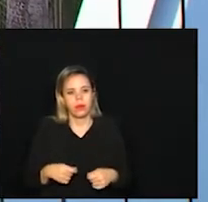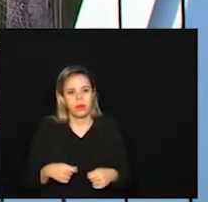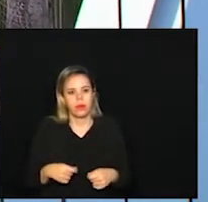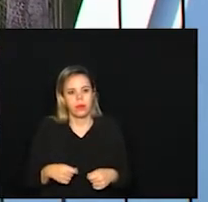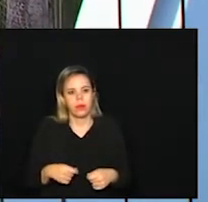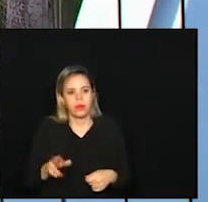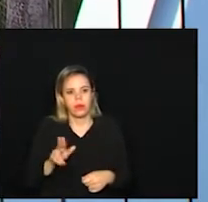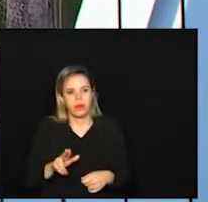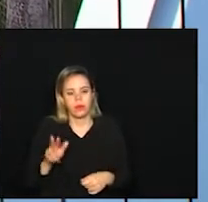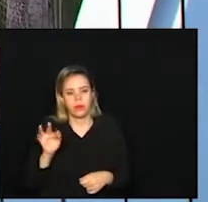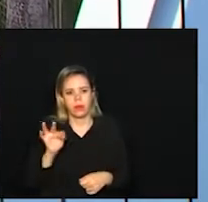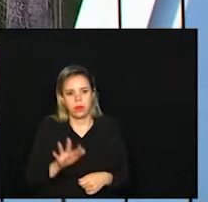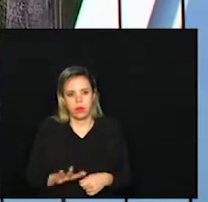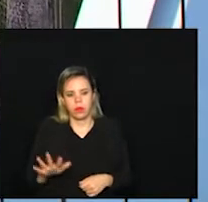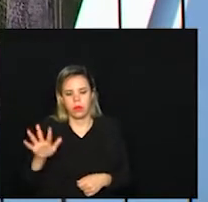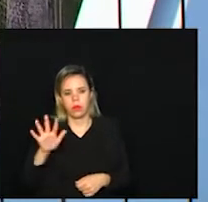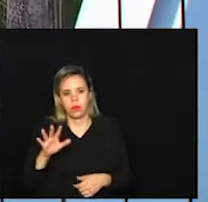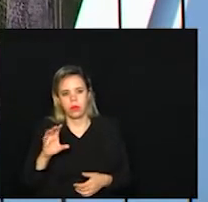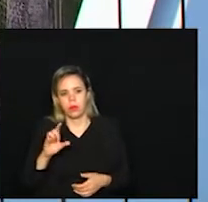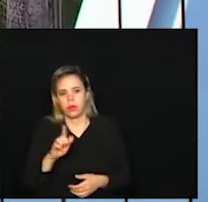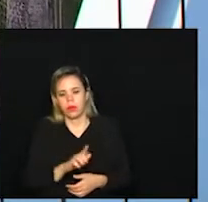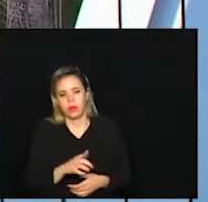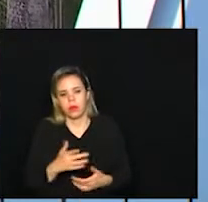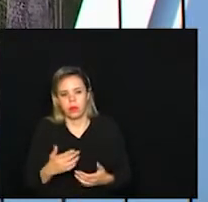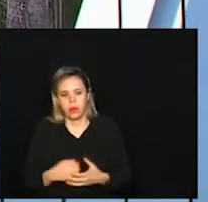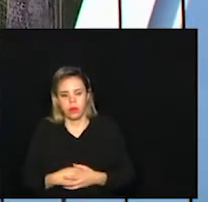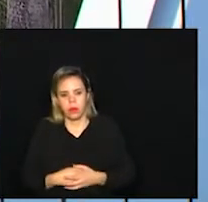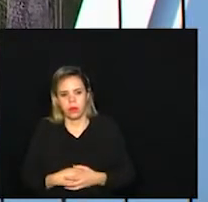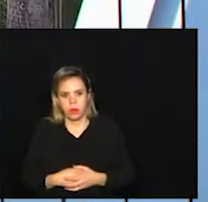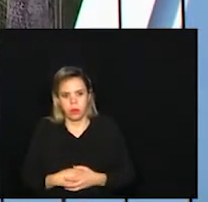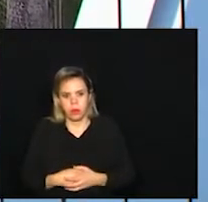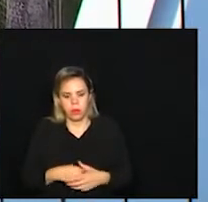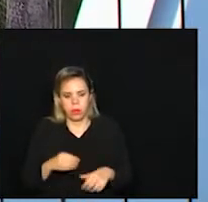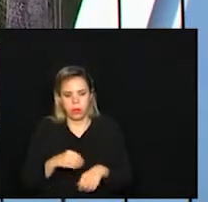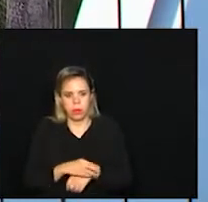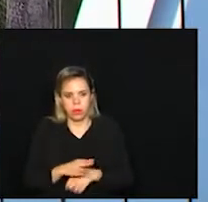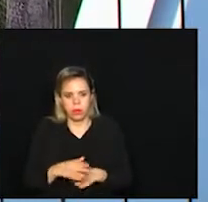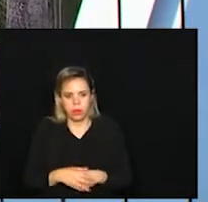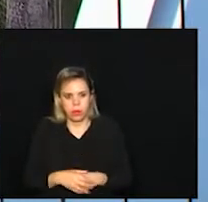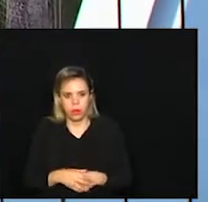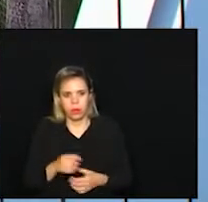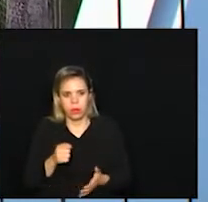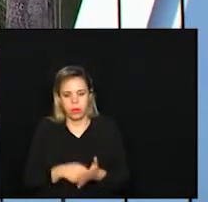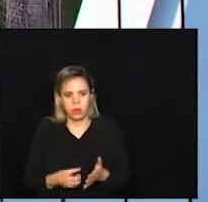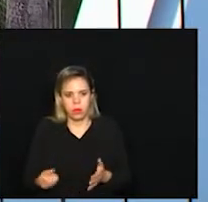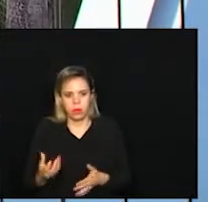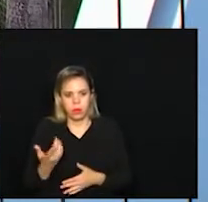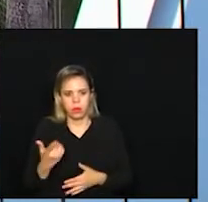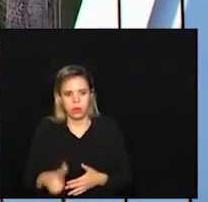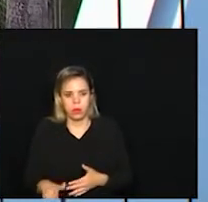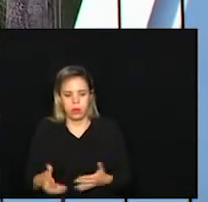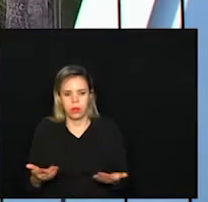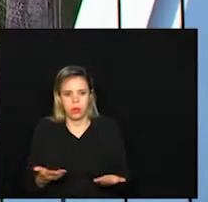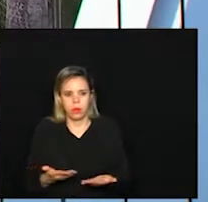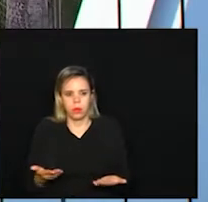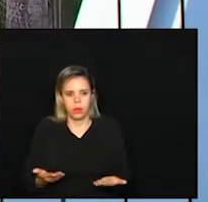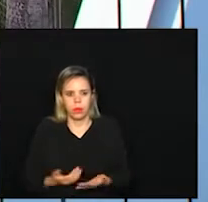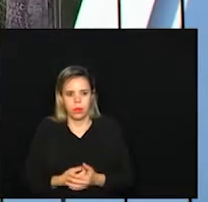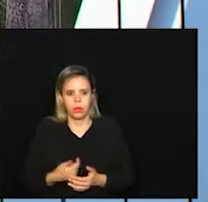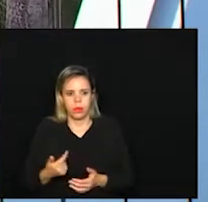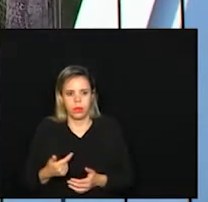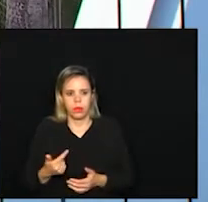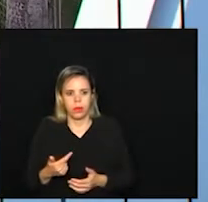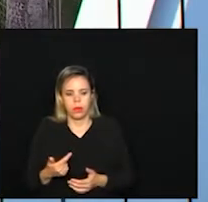Campus de uma universidade federal no distrito então ele traz isso para pauta novamente agora na